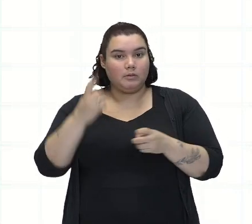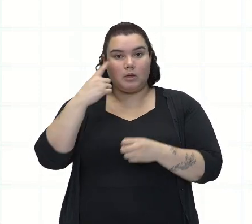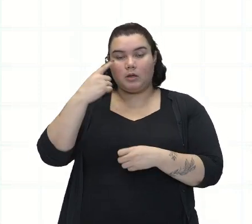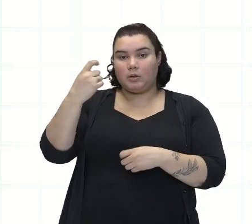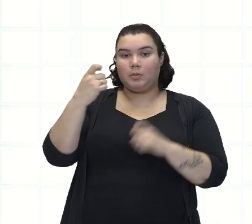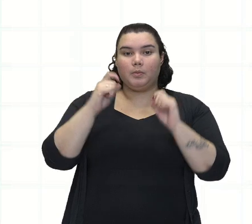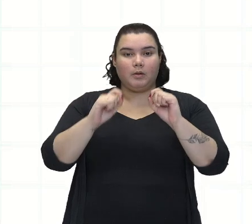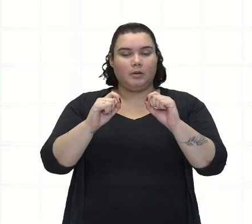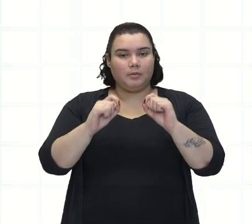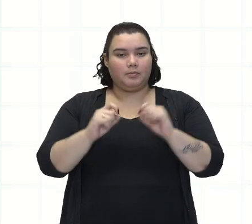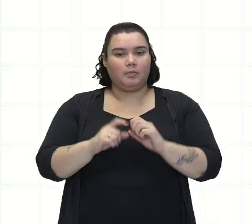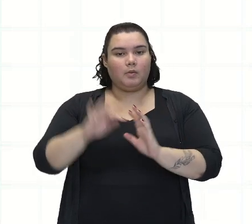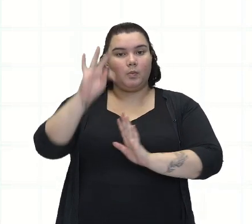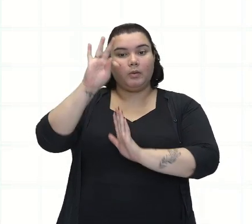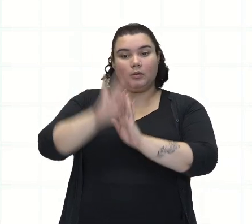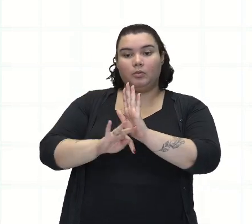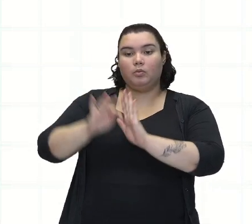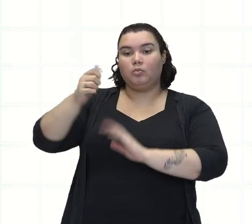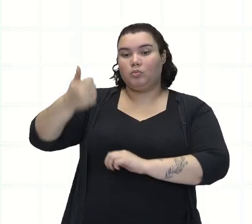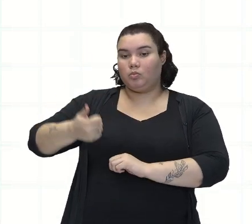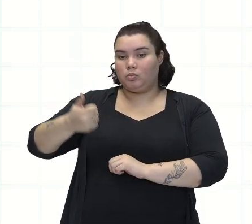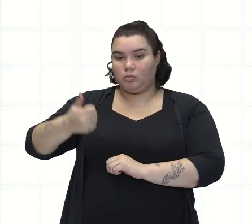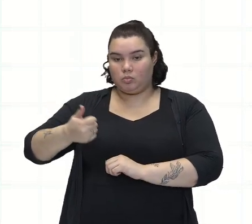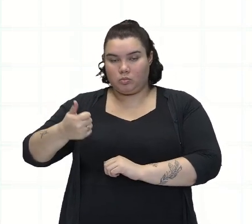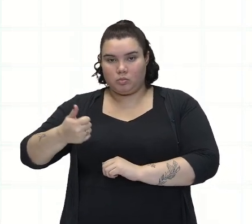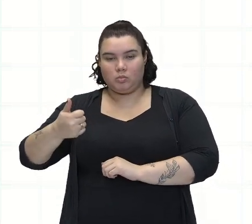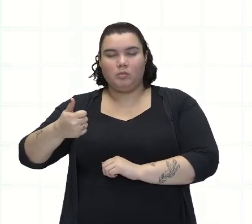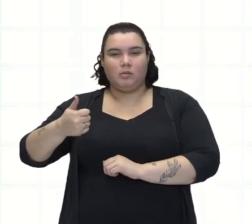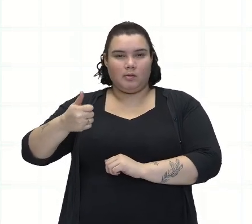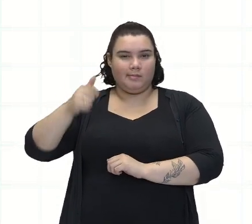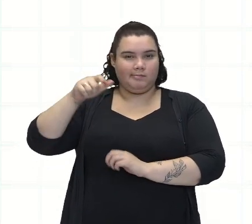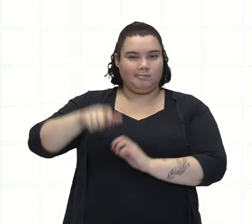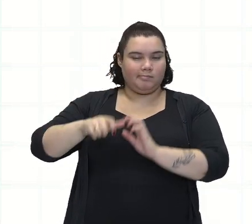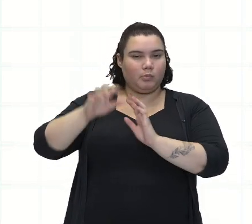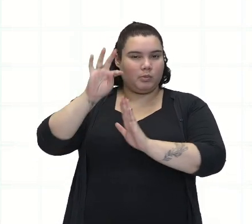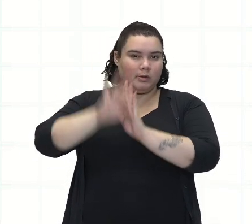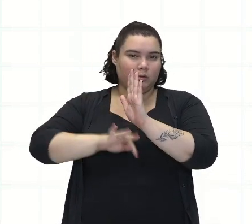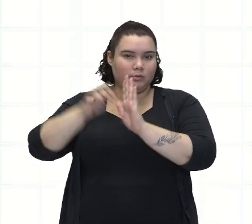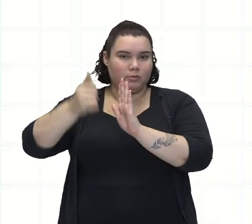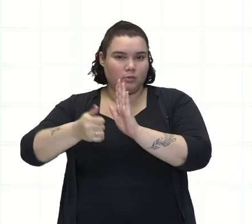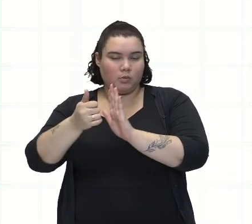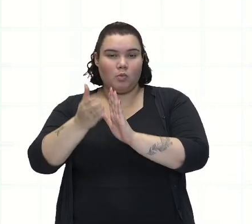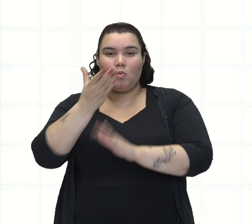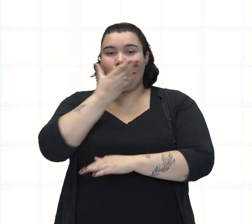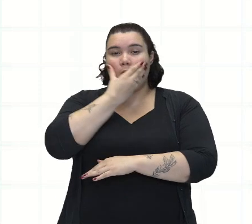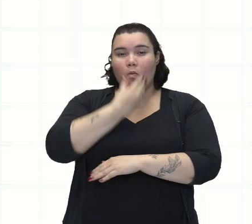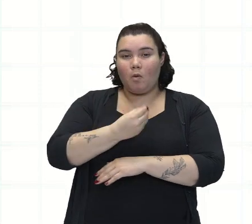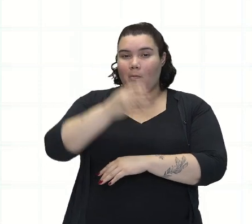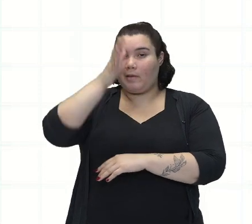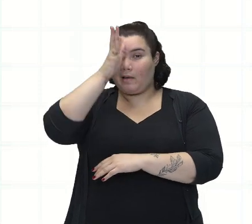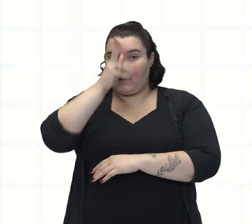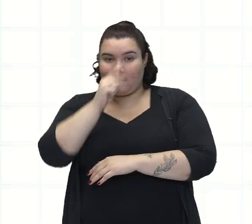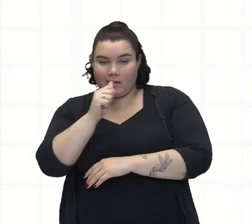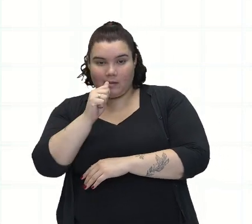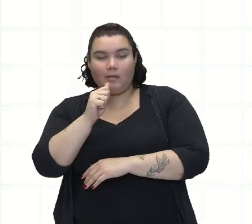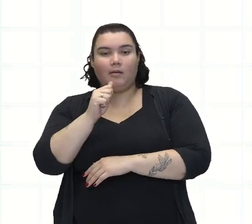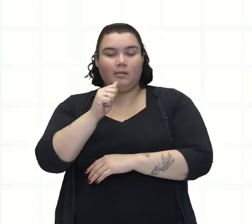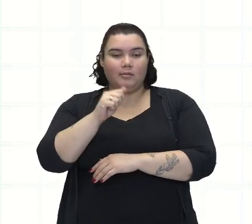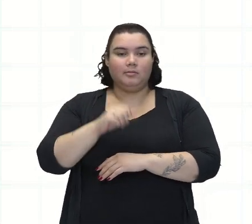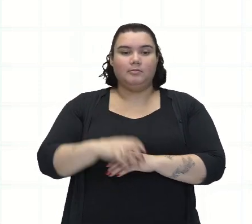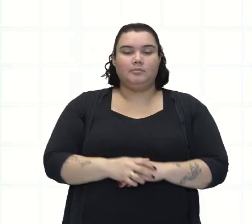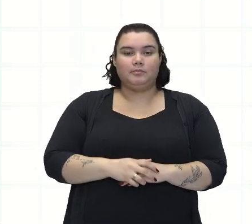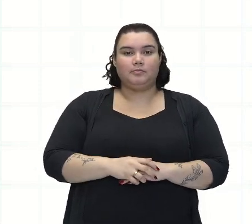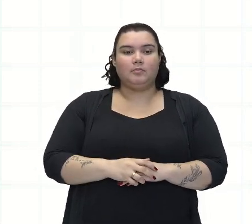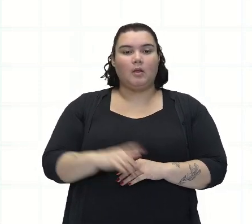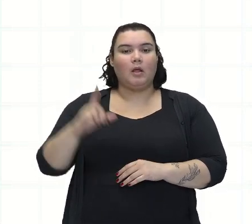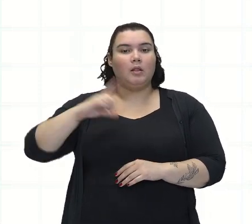No texto 1 do Homem e da Galinha, nós observamos que nós